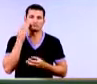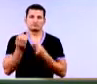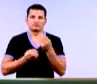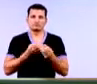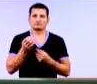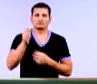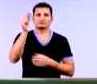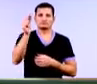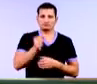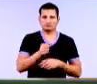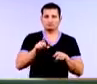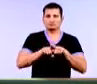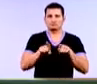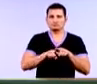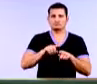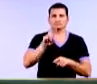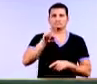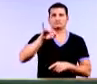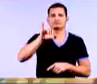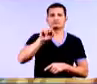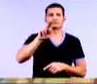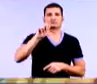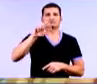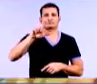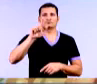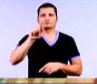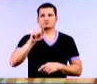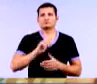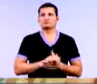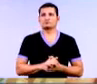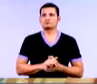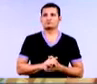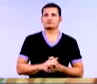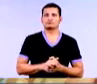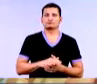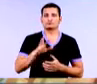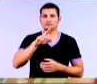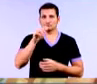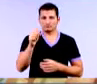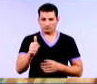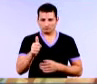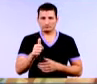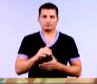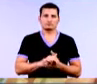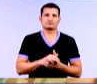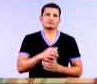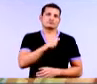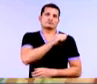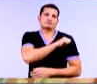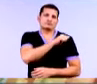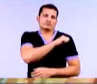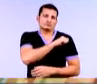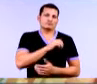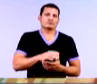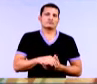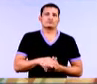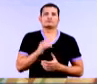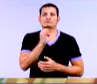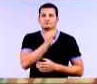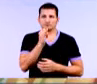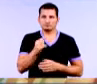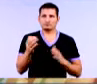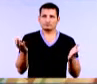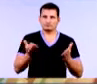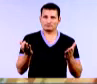e o Visual G. Manda ver. Olá você, estudante, olá você, tutor. Estamos aqui agora com o